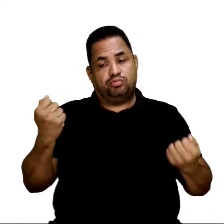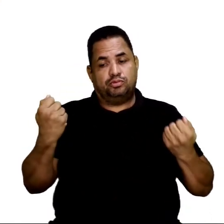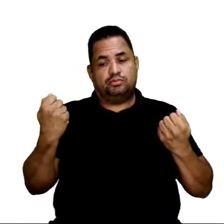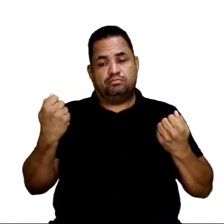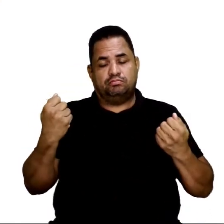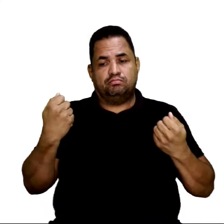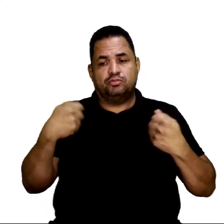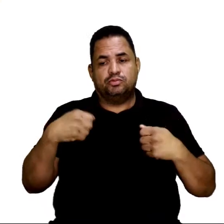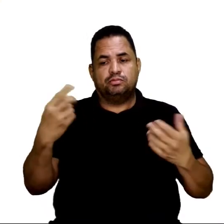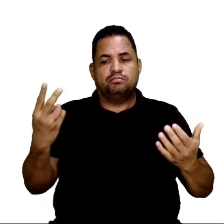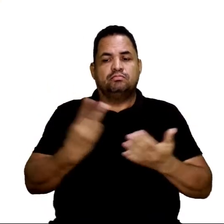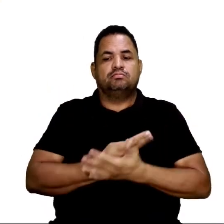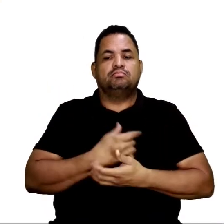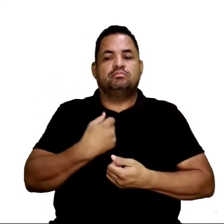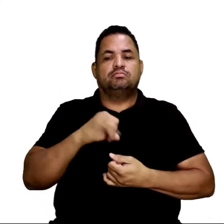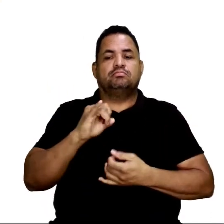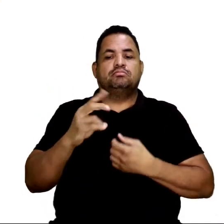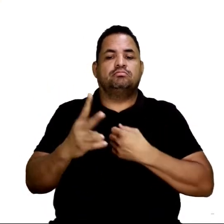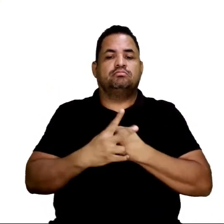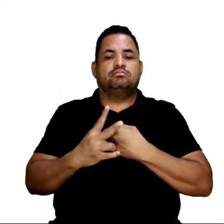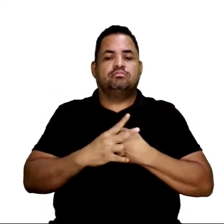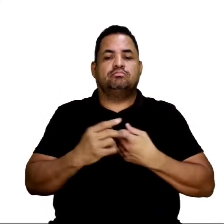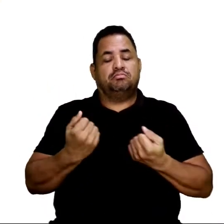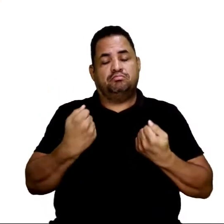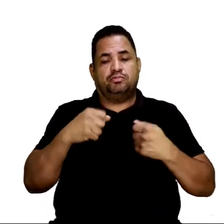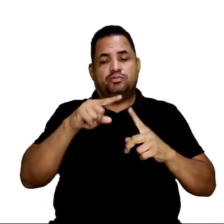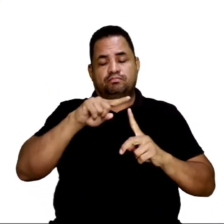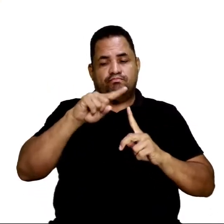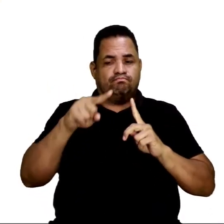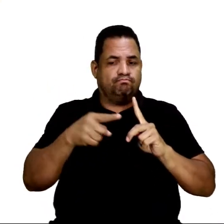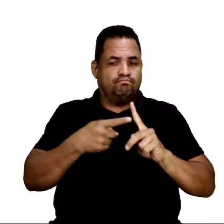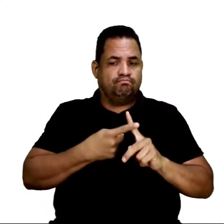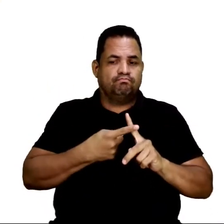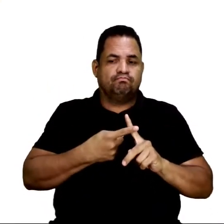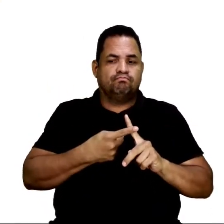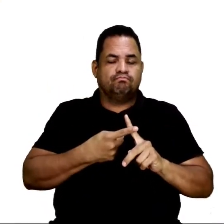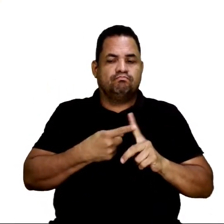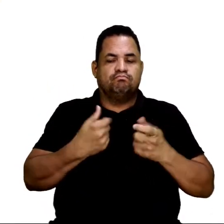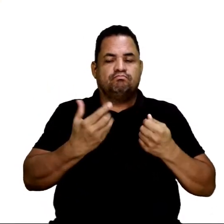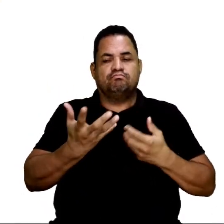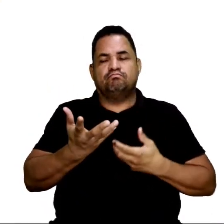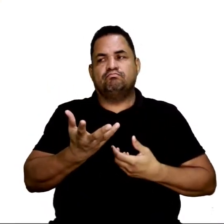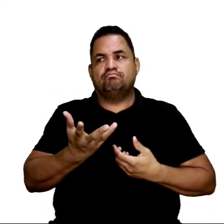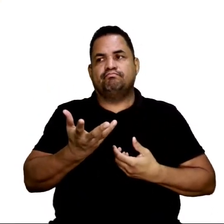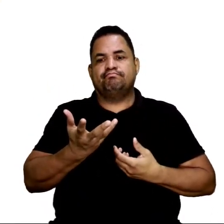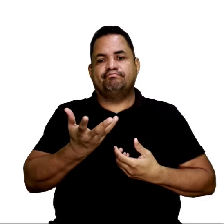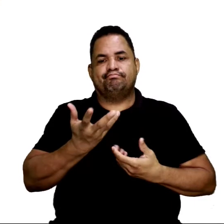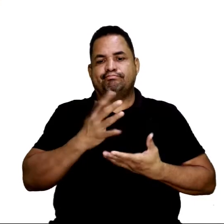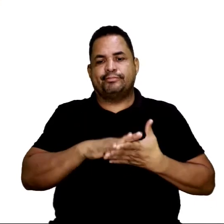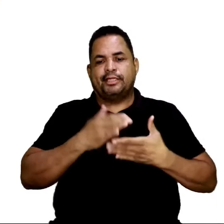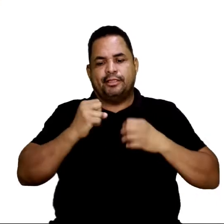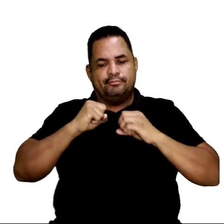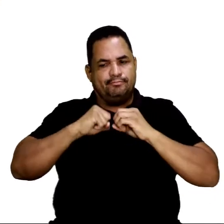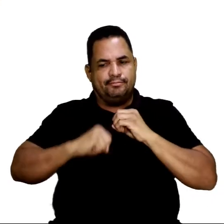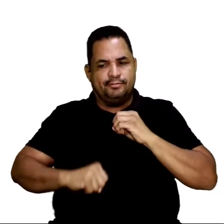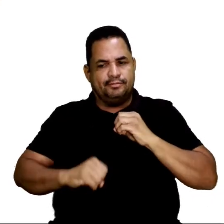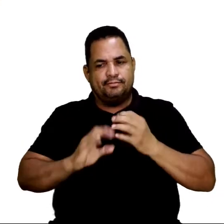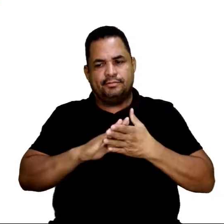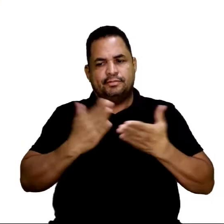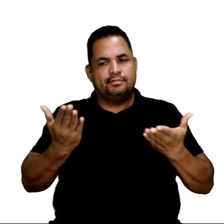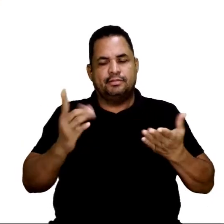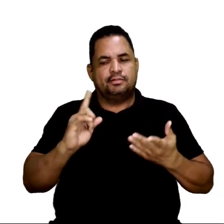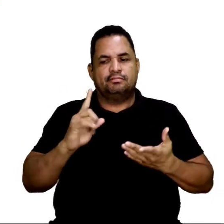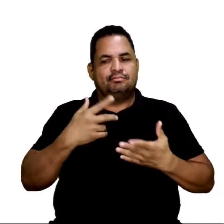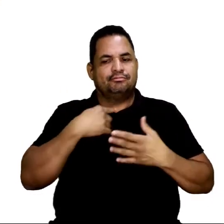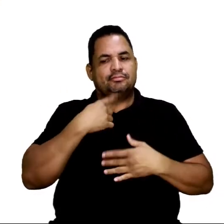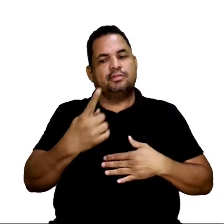você não estava protegida, você pode engravidar. E aí depois, né, quer interromper o desenvolvimento dessa vida? Não